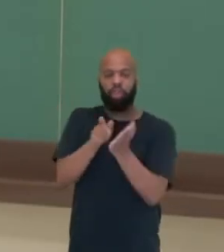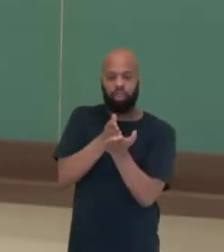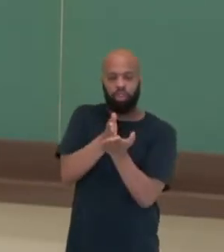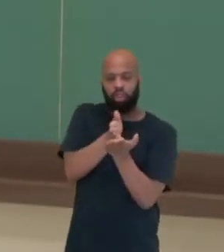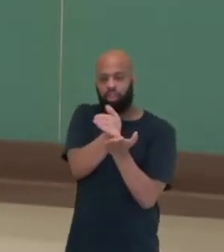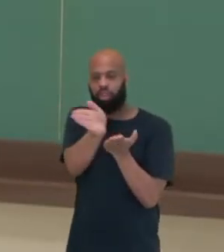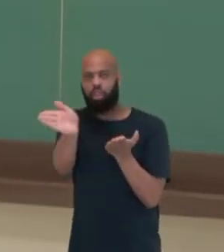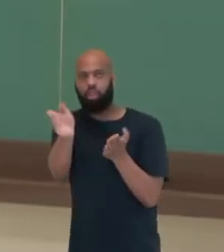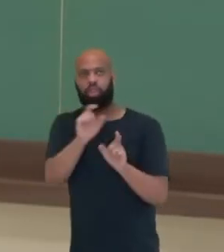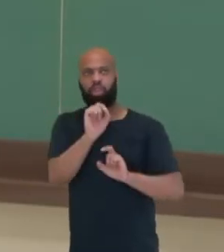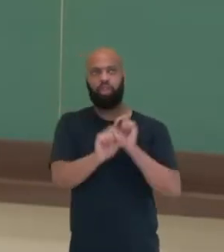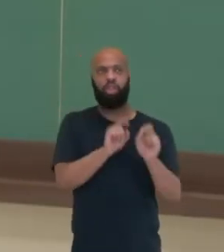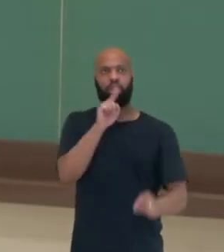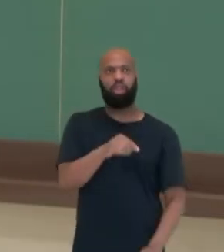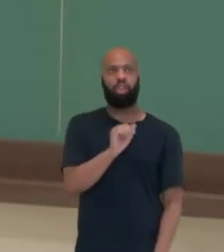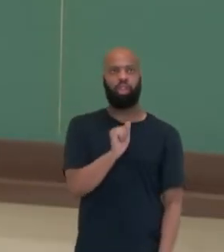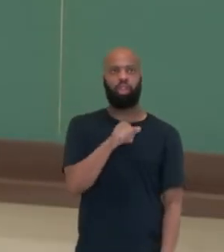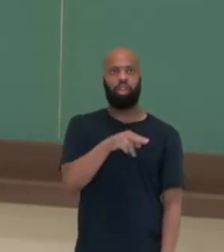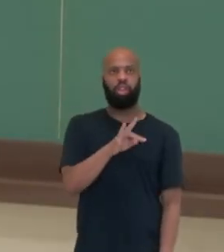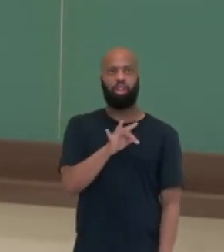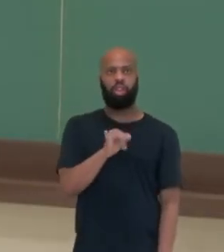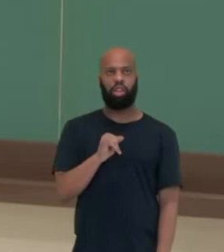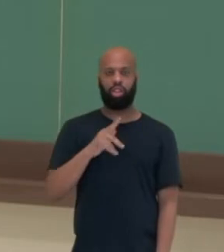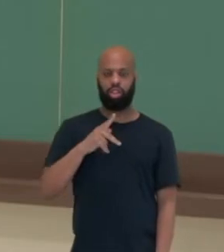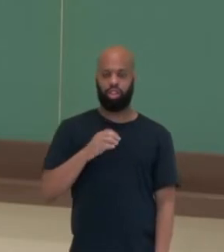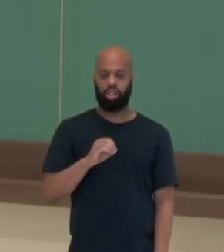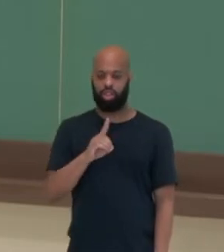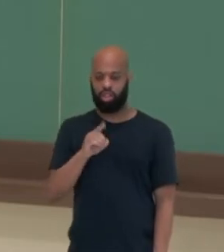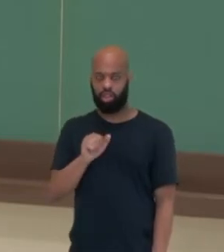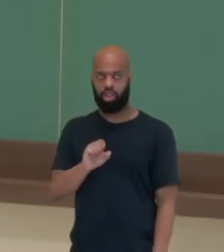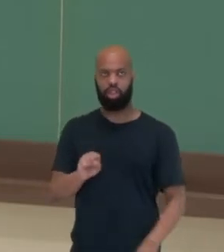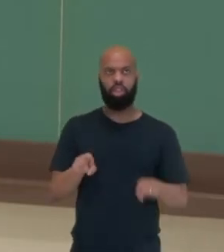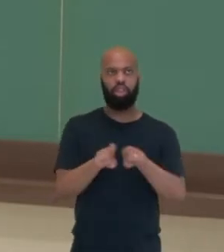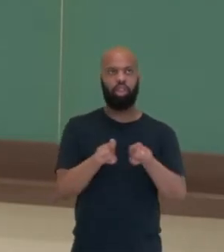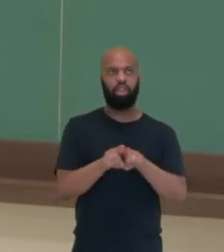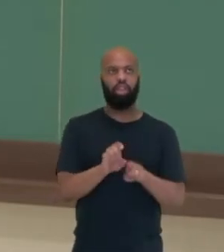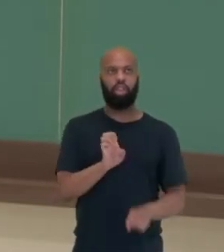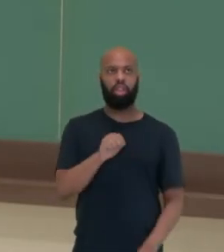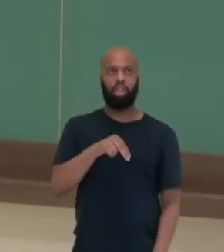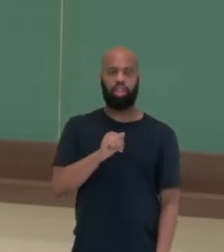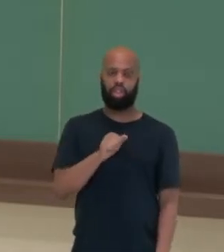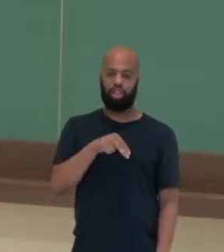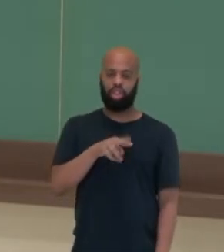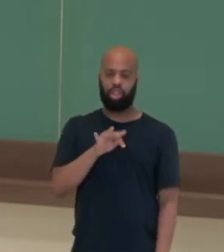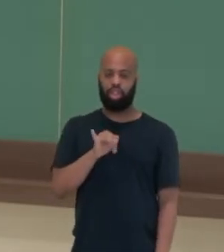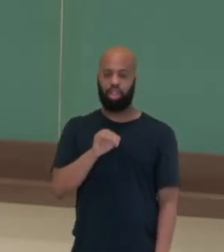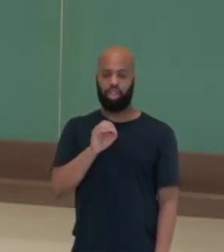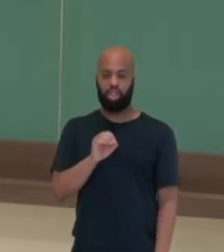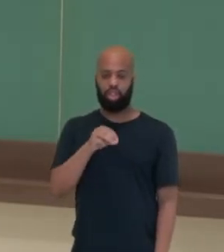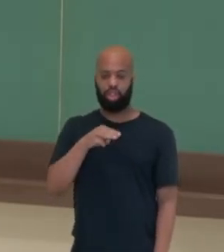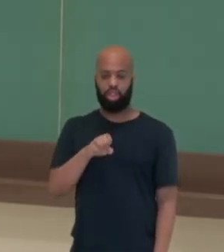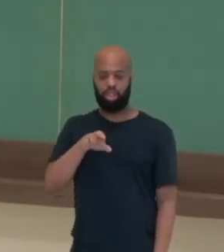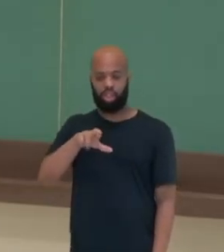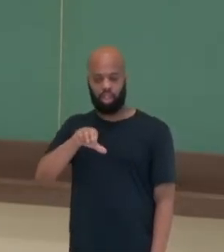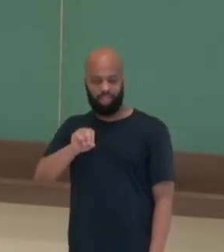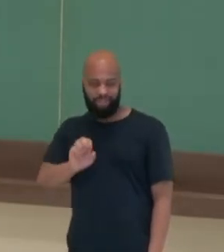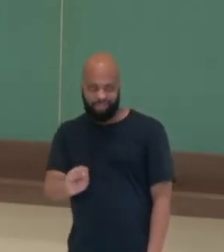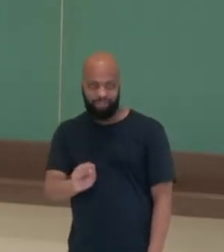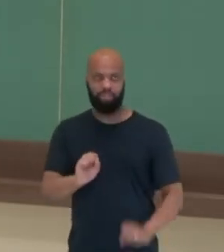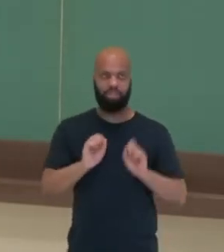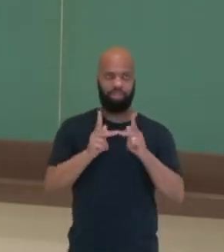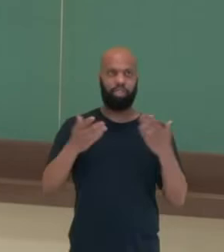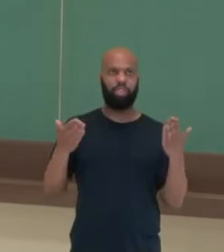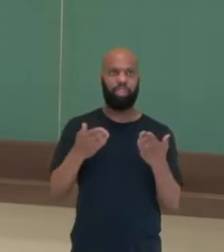denominados antípodas óticos ou então enantiômeros. Muito bem. Agora, e a